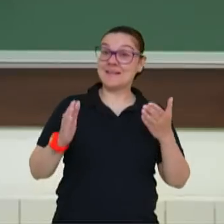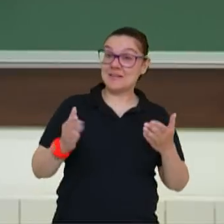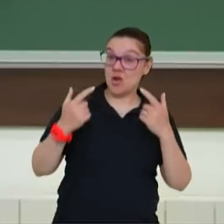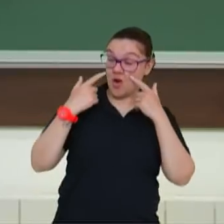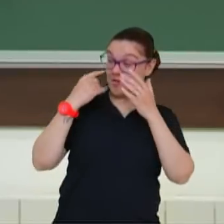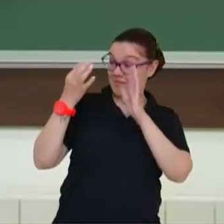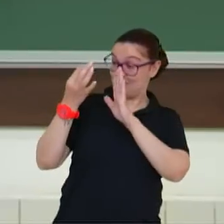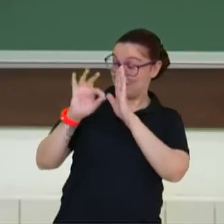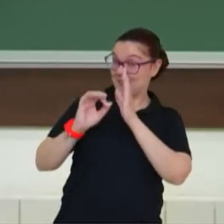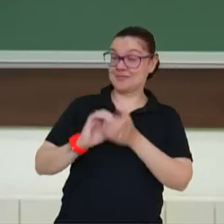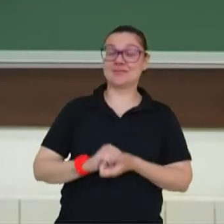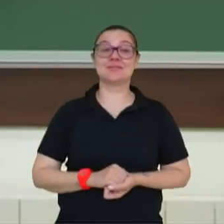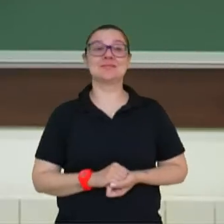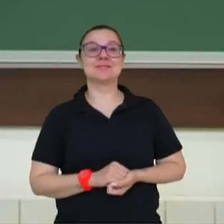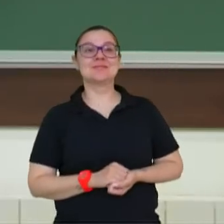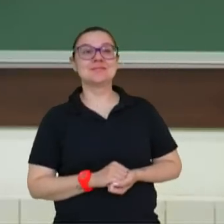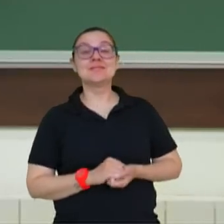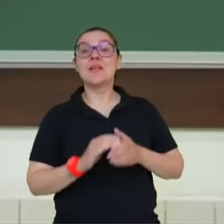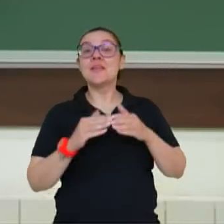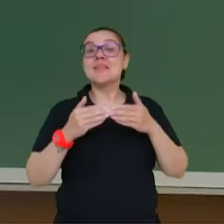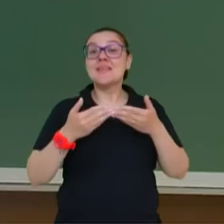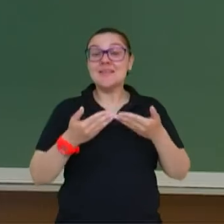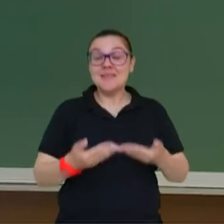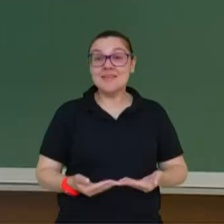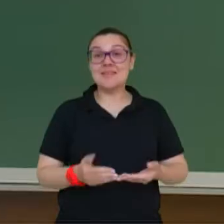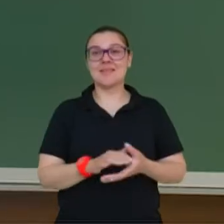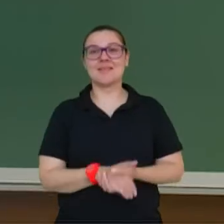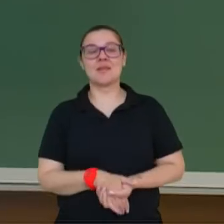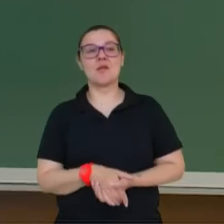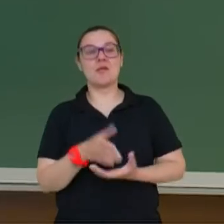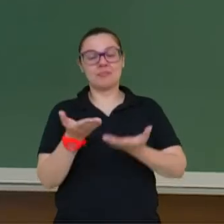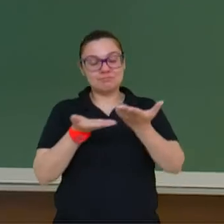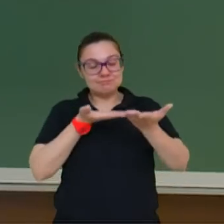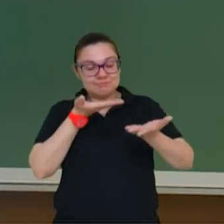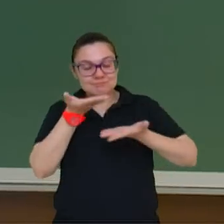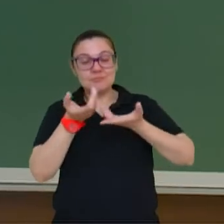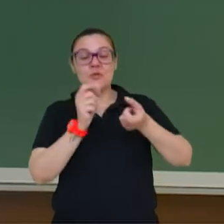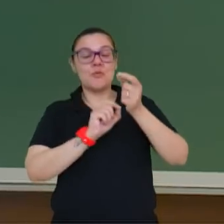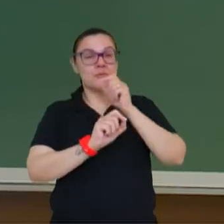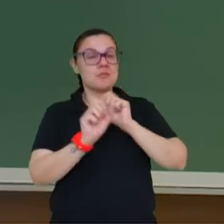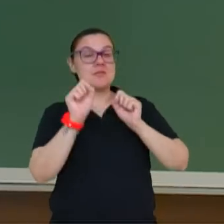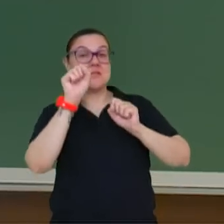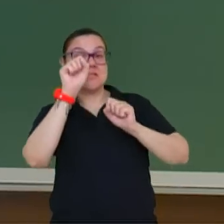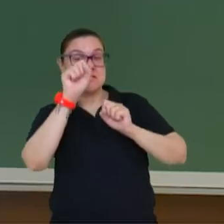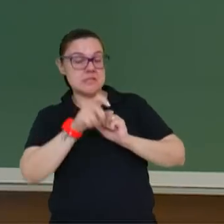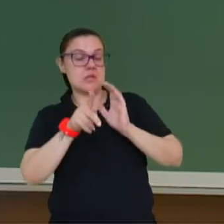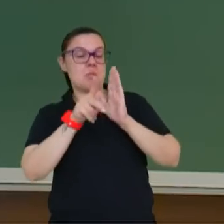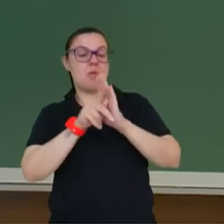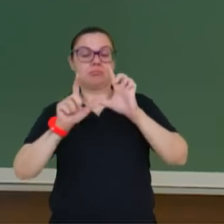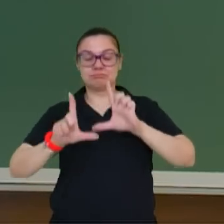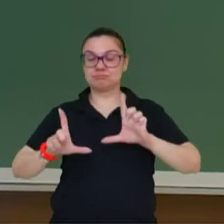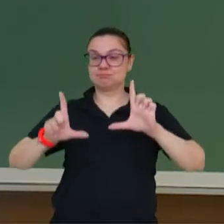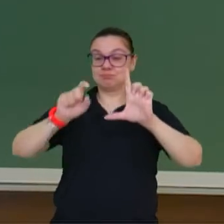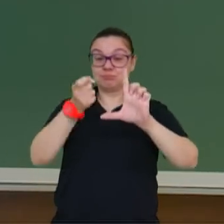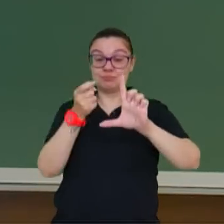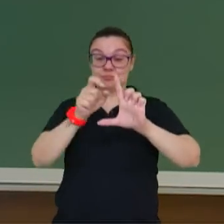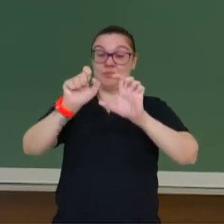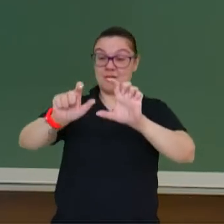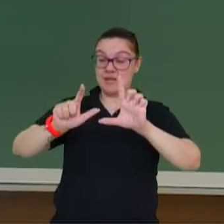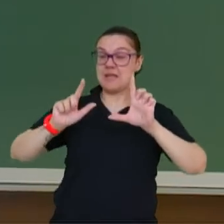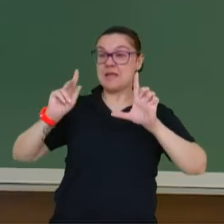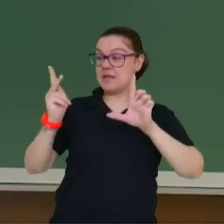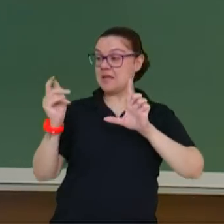vamos à correção? Então, gente, trata-se sim de um hiperlink, porque